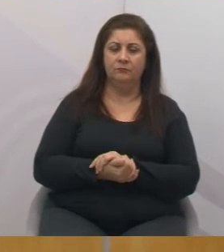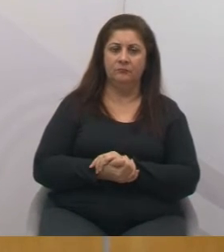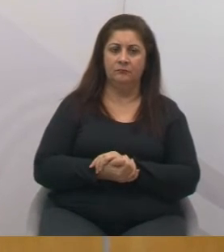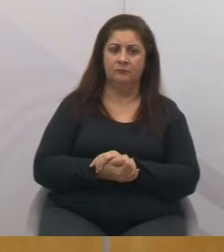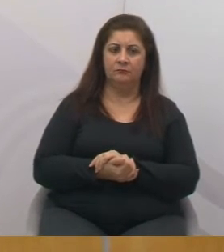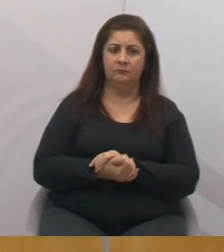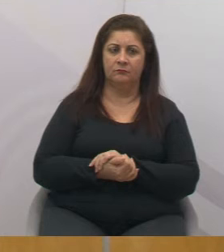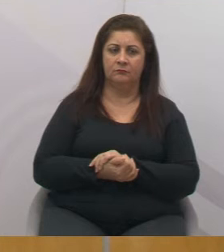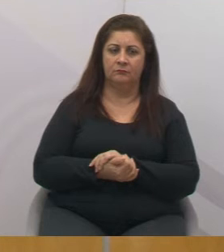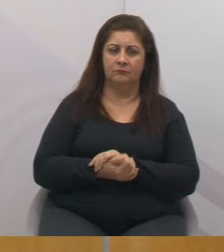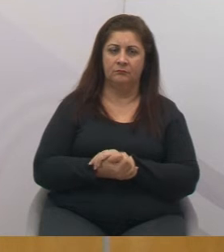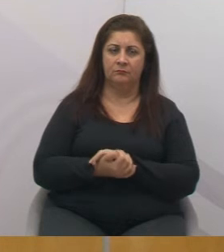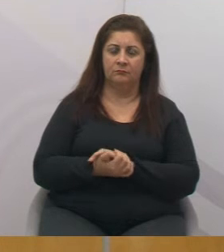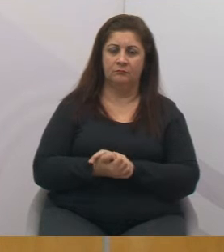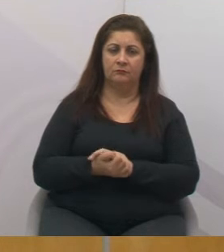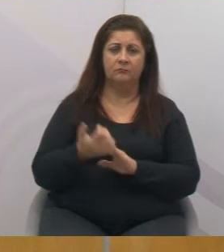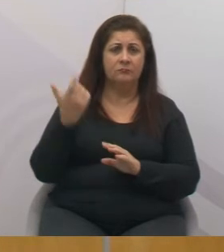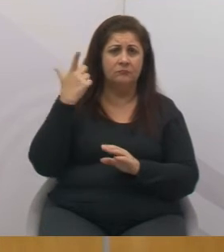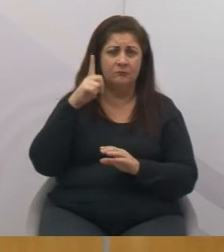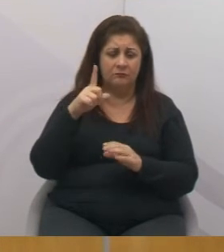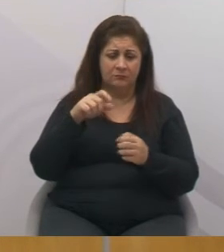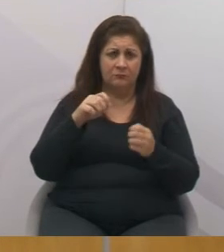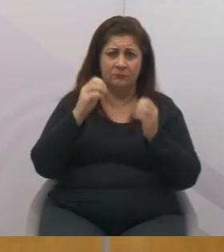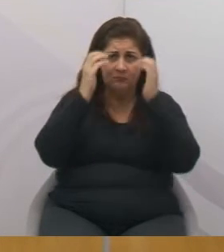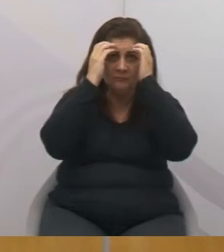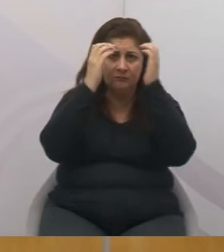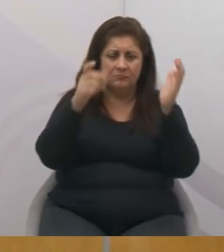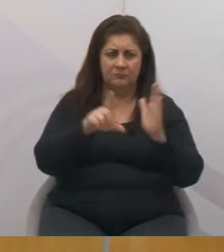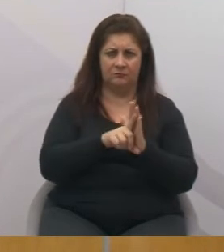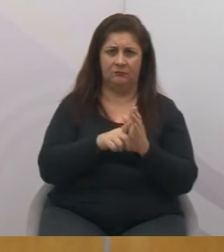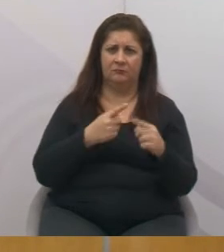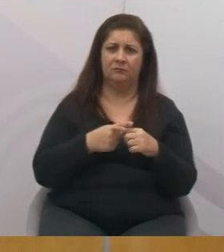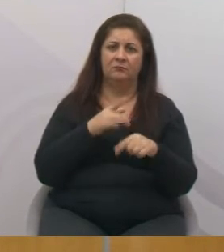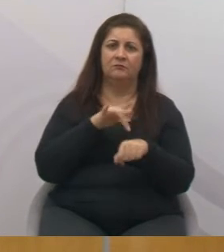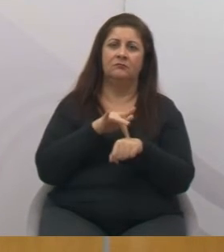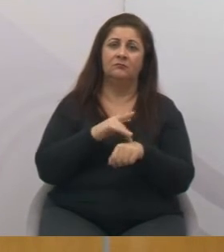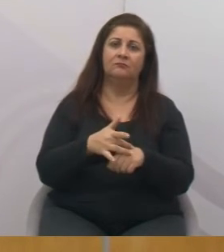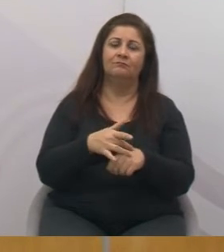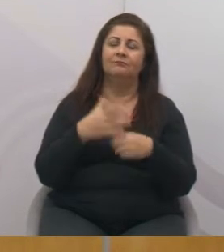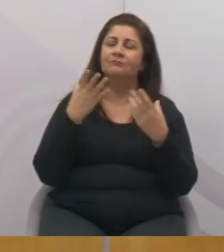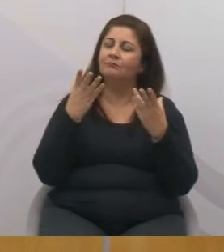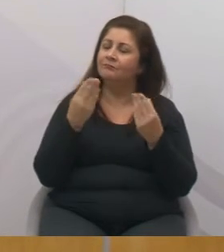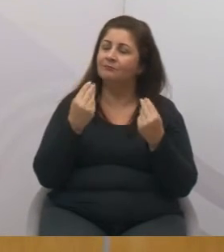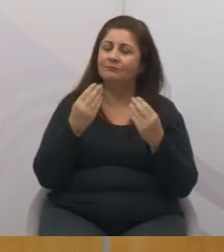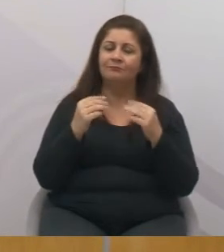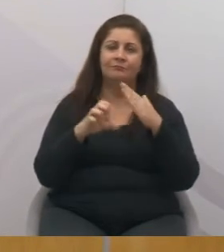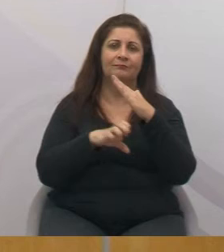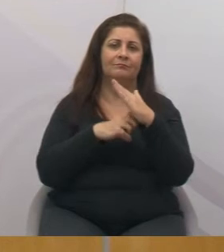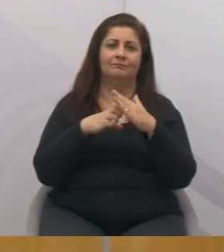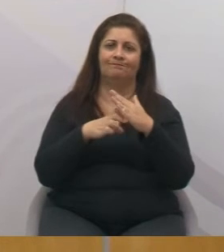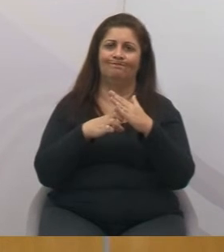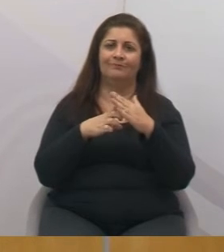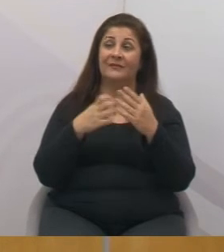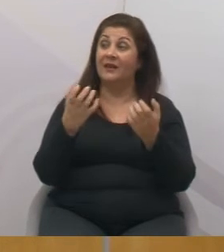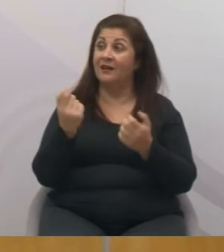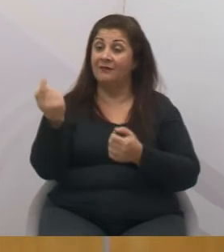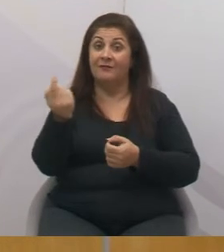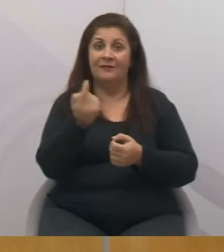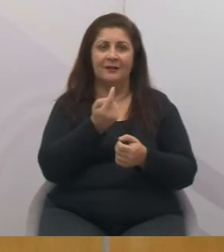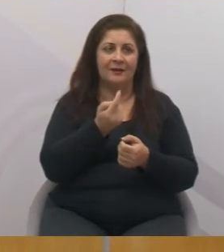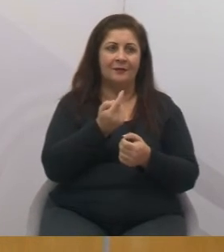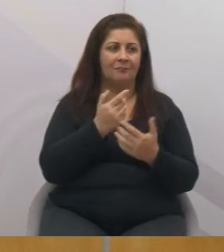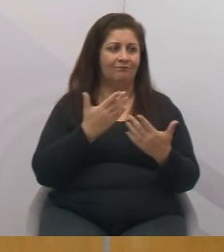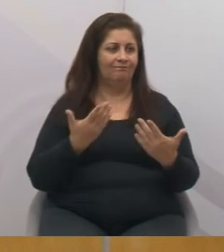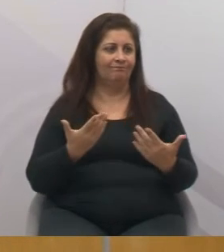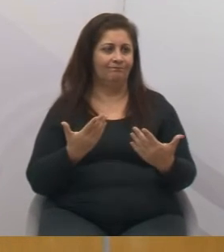daqui em prática, porque é um absurdo. Quantas empresas deixaram de investir ou estão em via